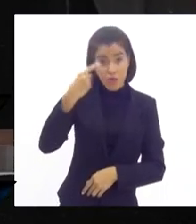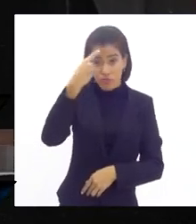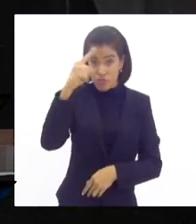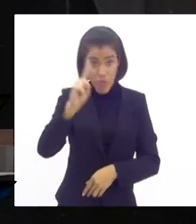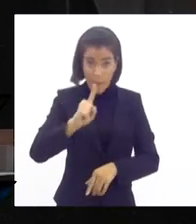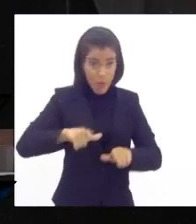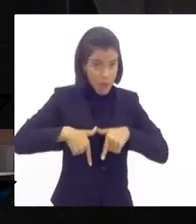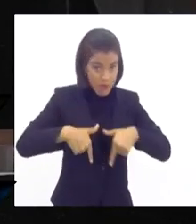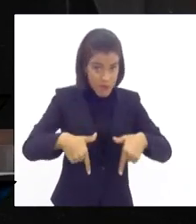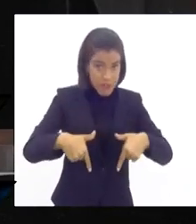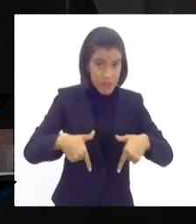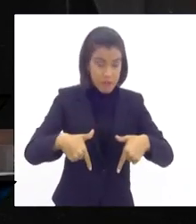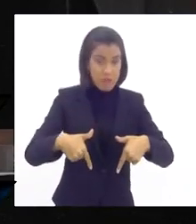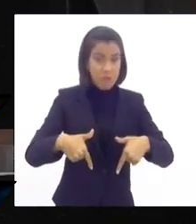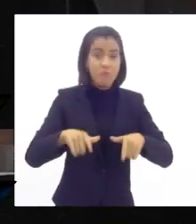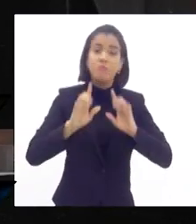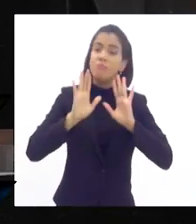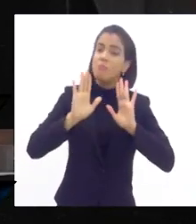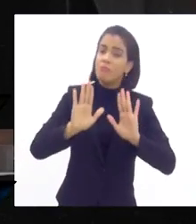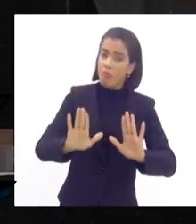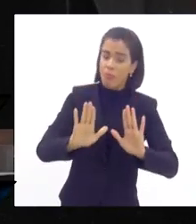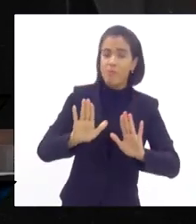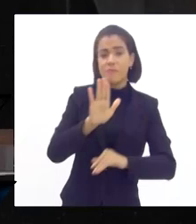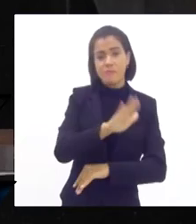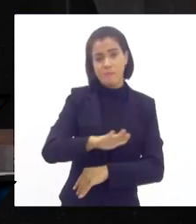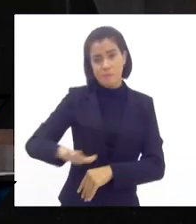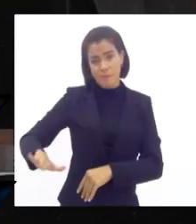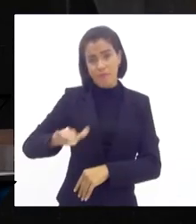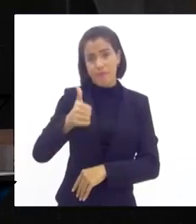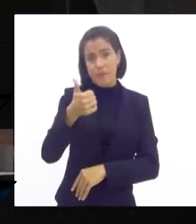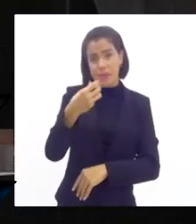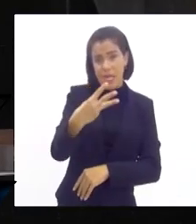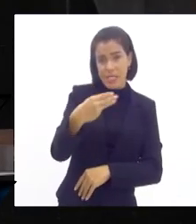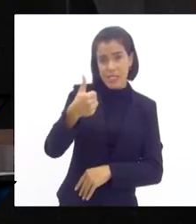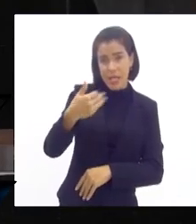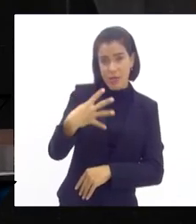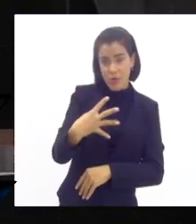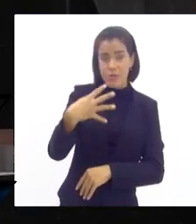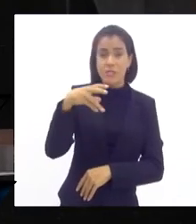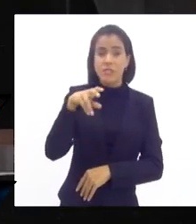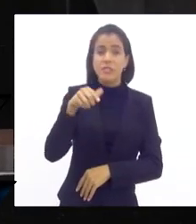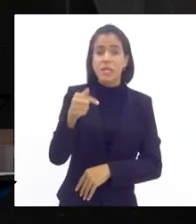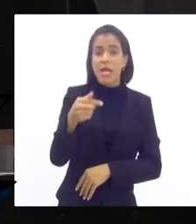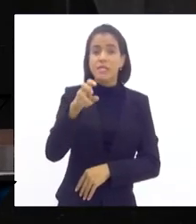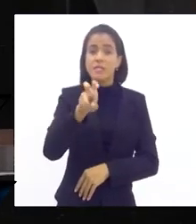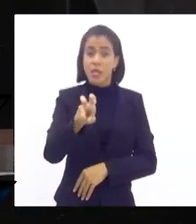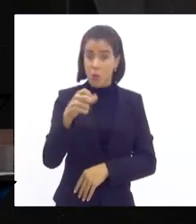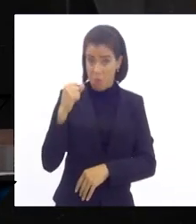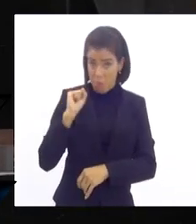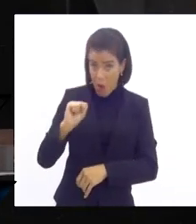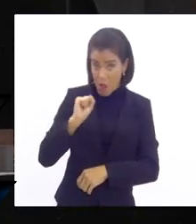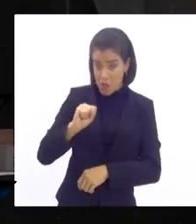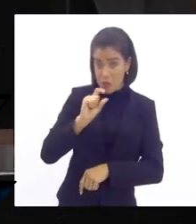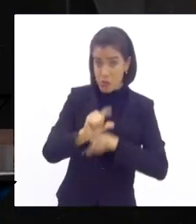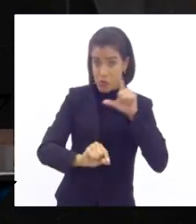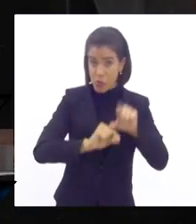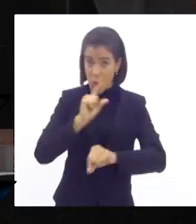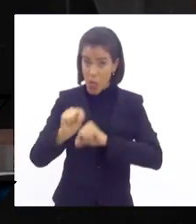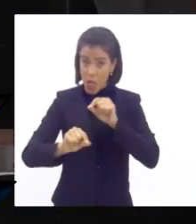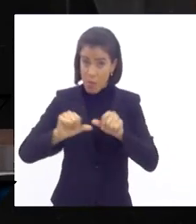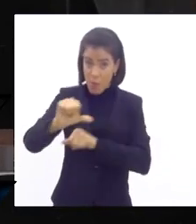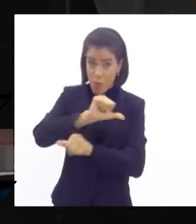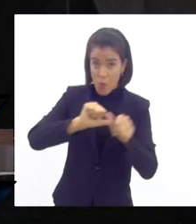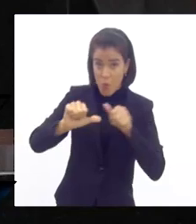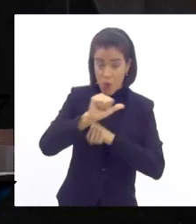o que estava fazendo mas uma criança de 13 14 7 5 anos pode escolher um sexo pode escolher mudar